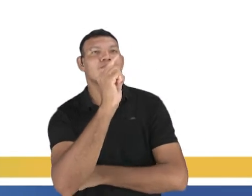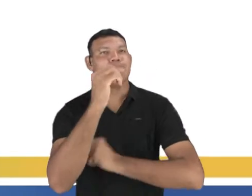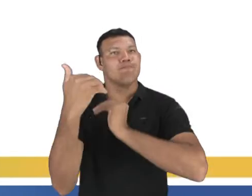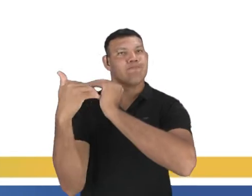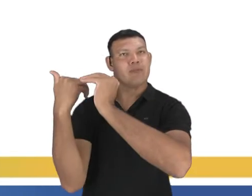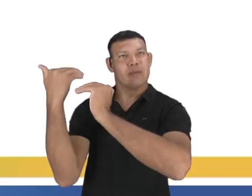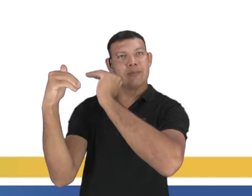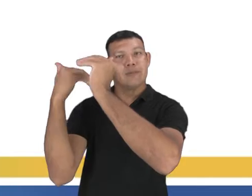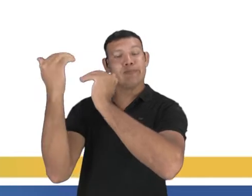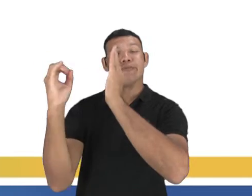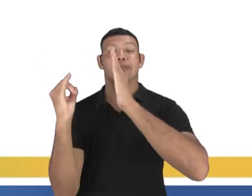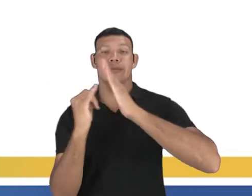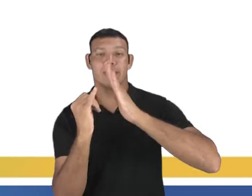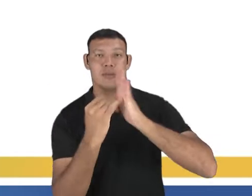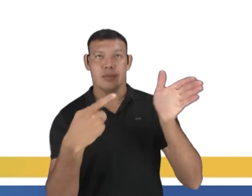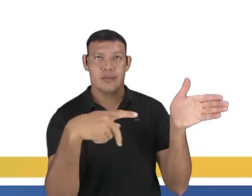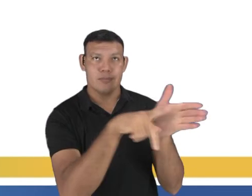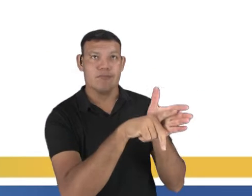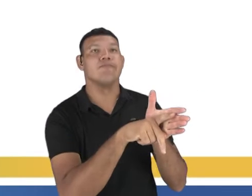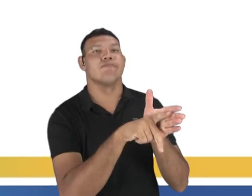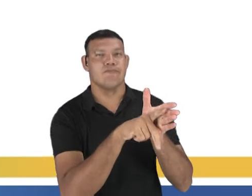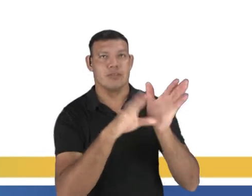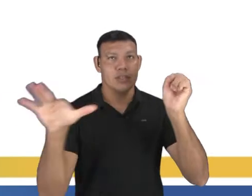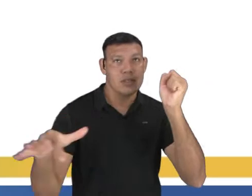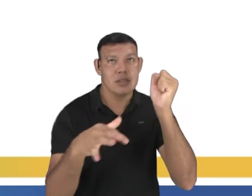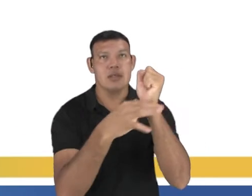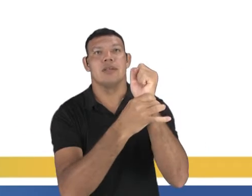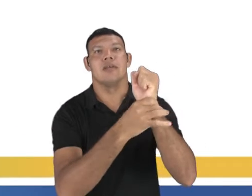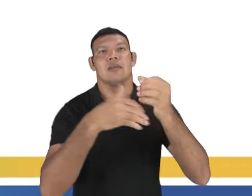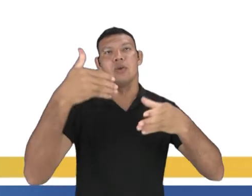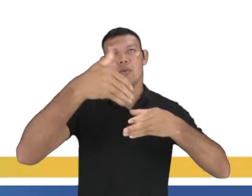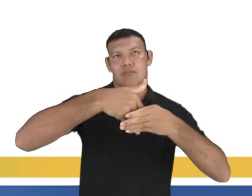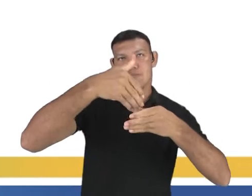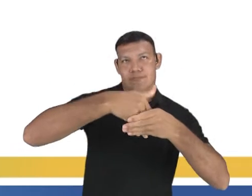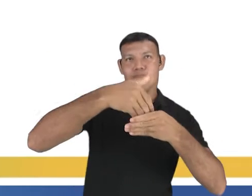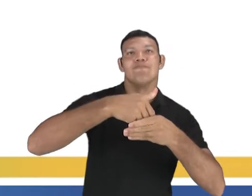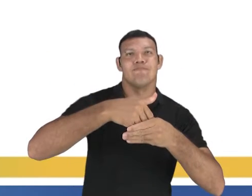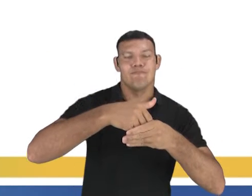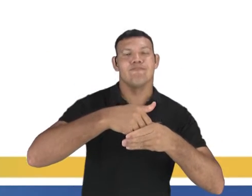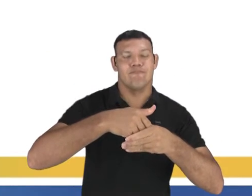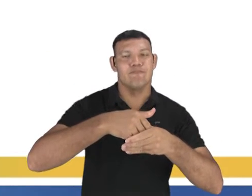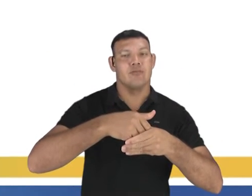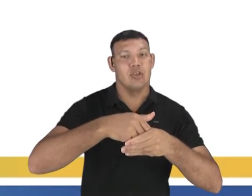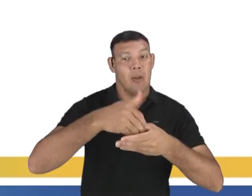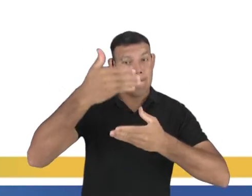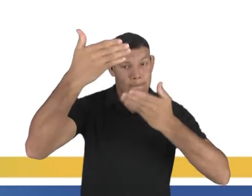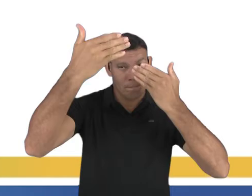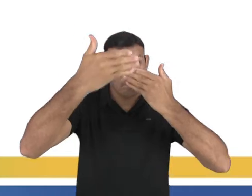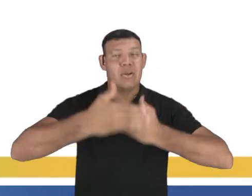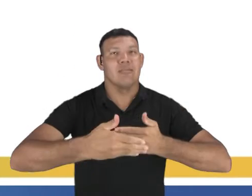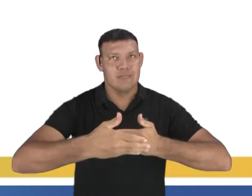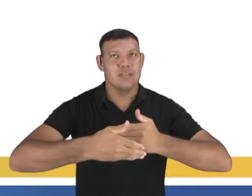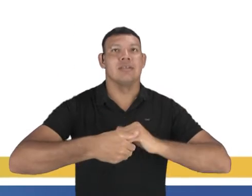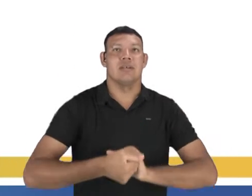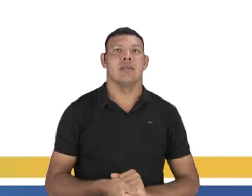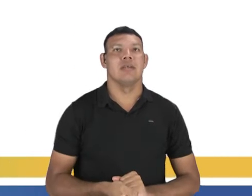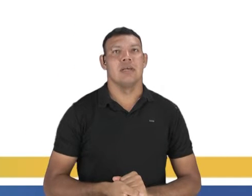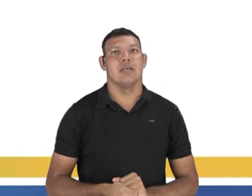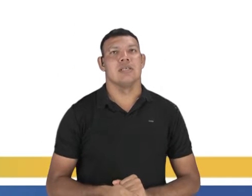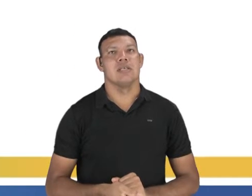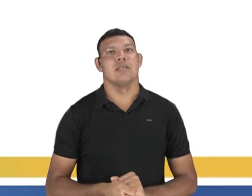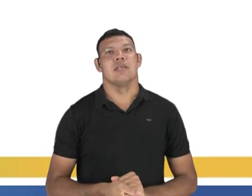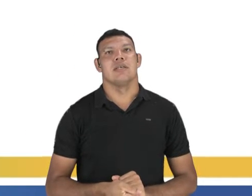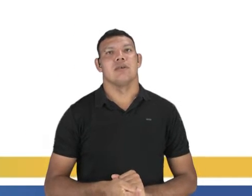institucional, garantindo que as eleições tivessem o aval de um órgão teoricamente imune